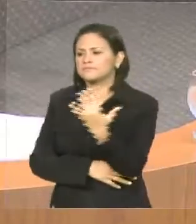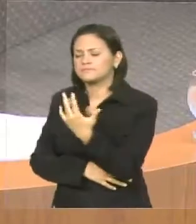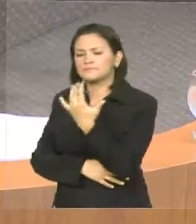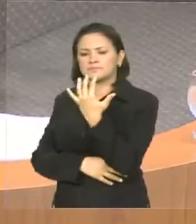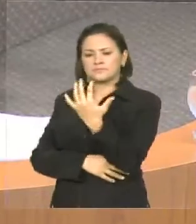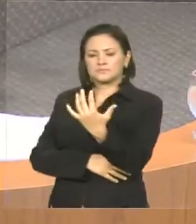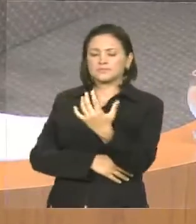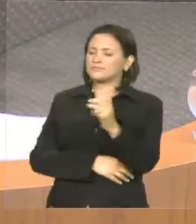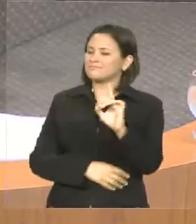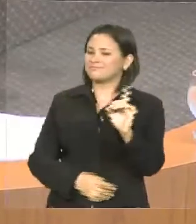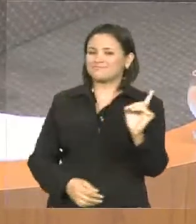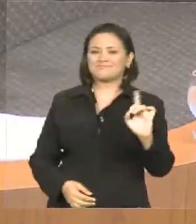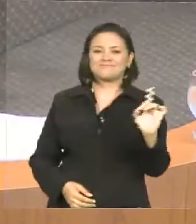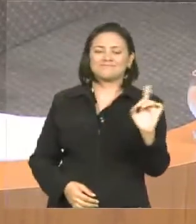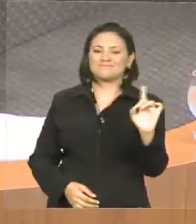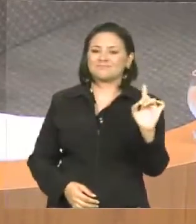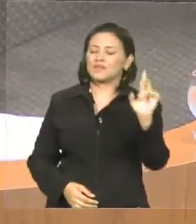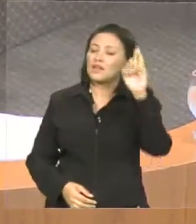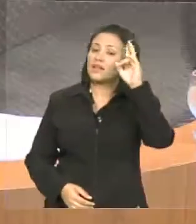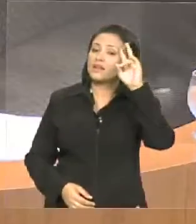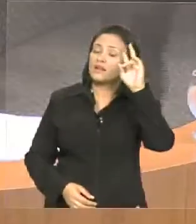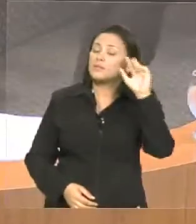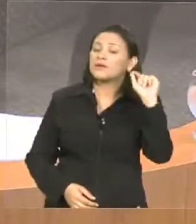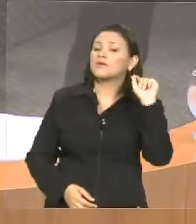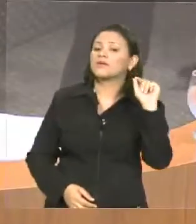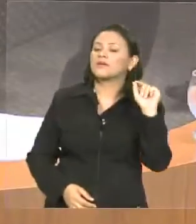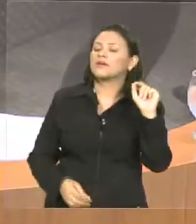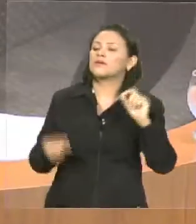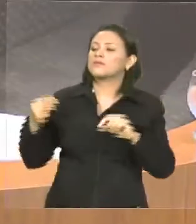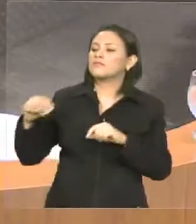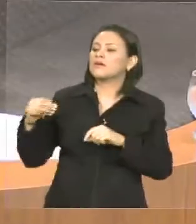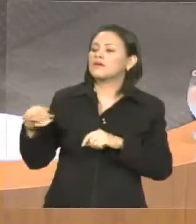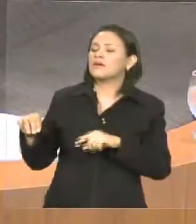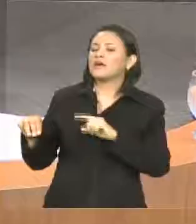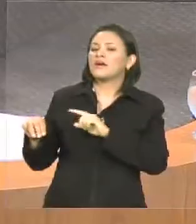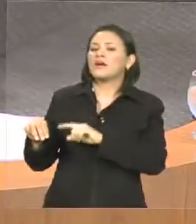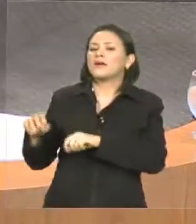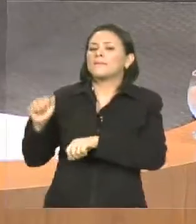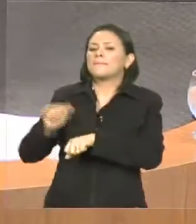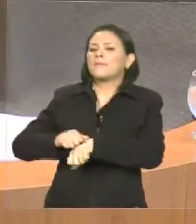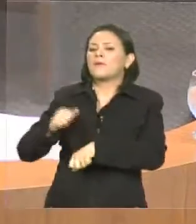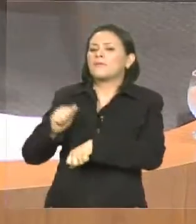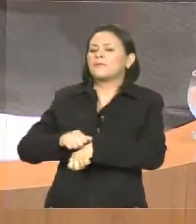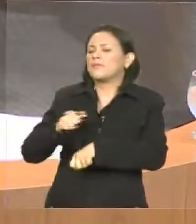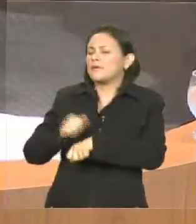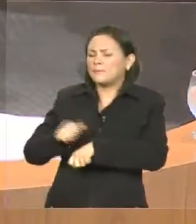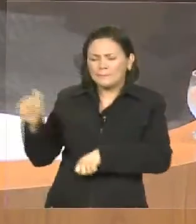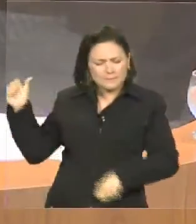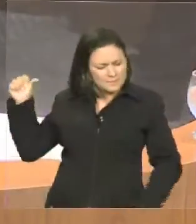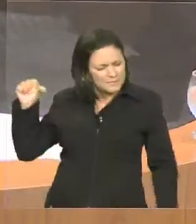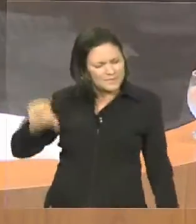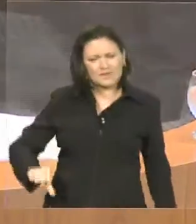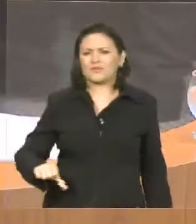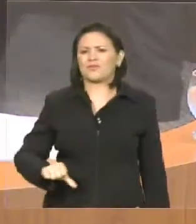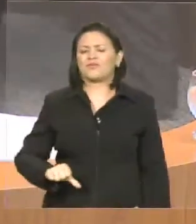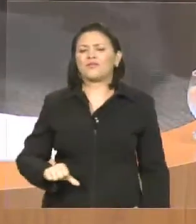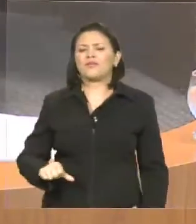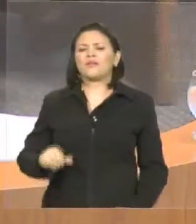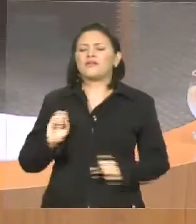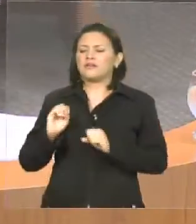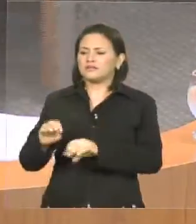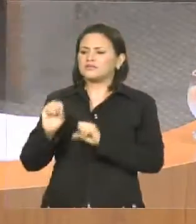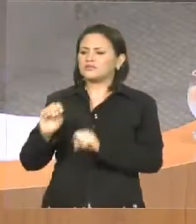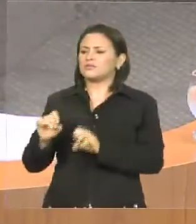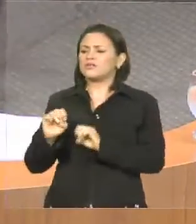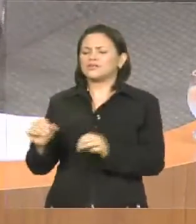economia, mas ele é lembrado como o estado mais pobre do país, onde tem a pior educação, onde o IDH